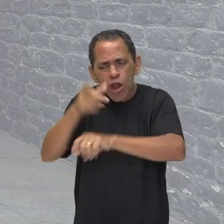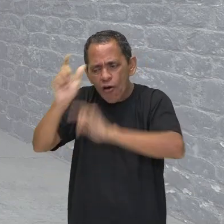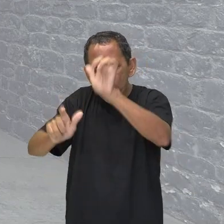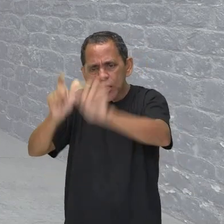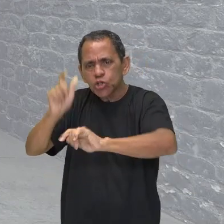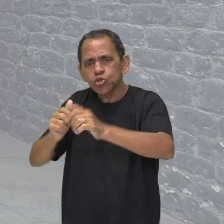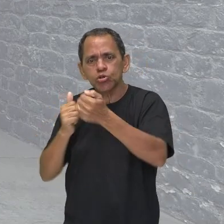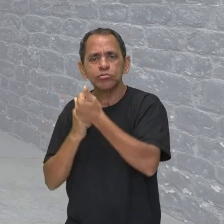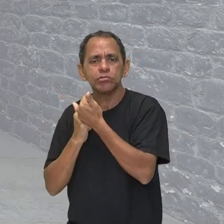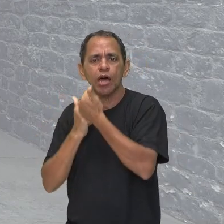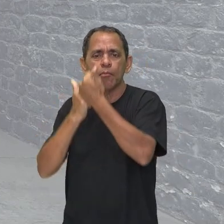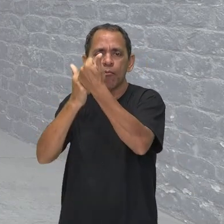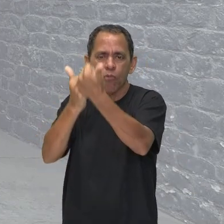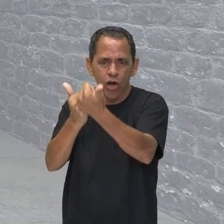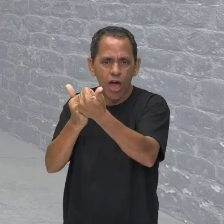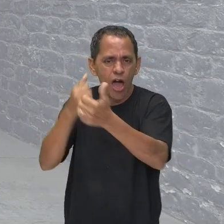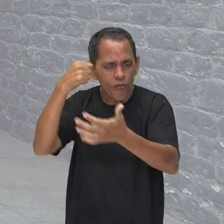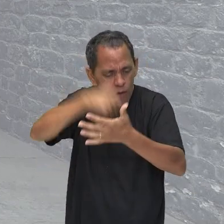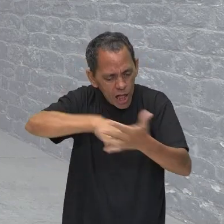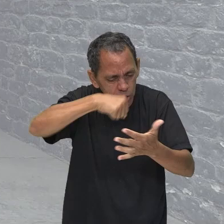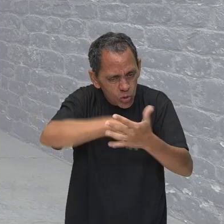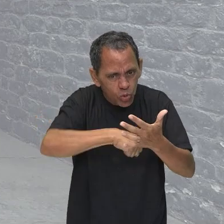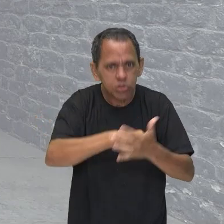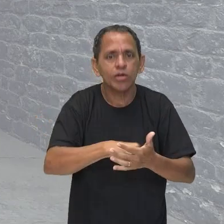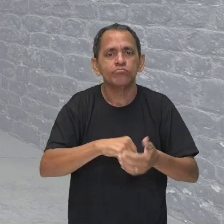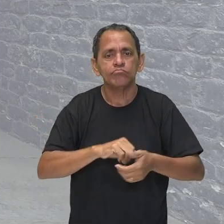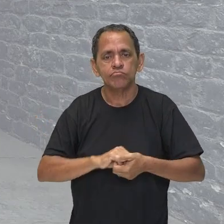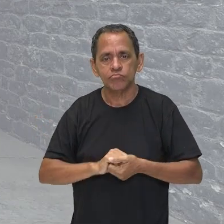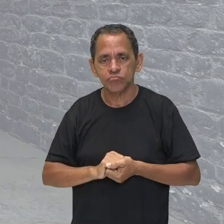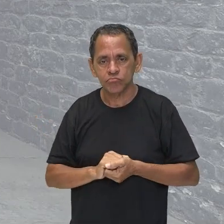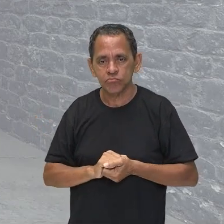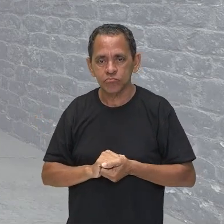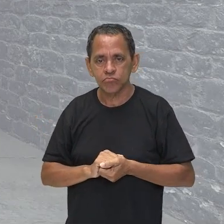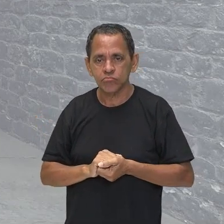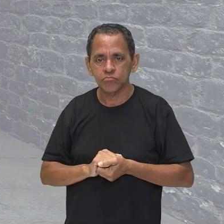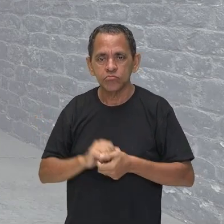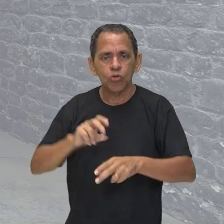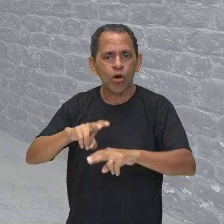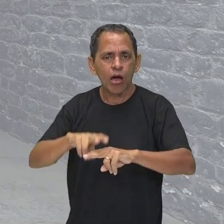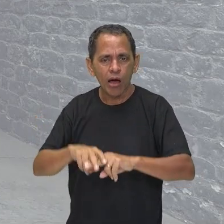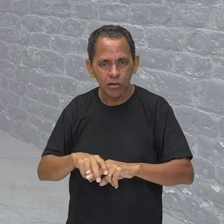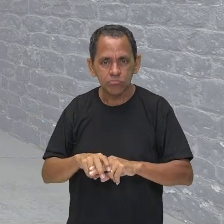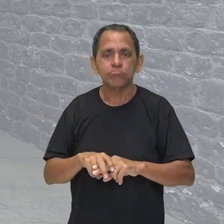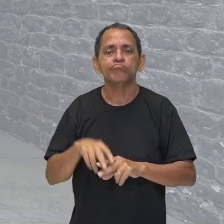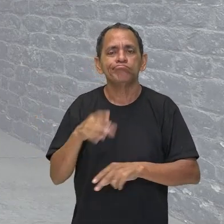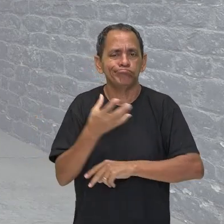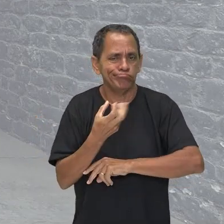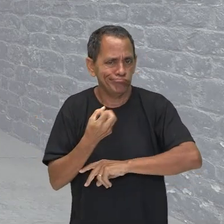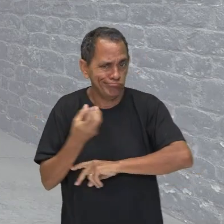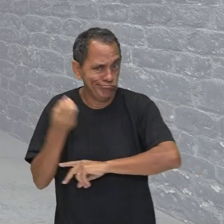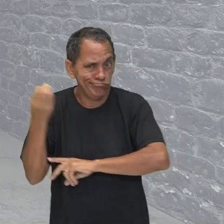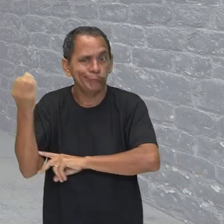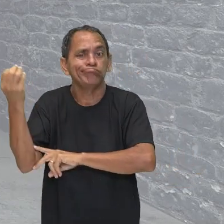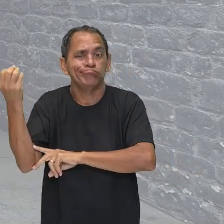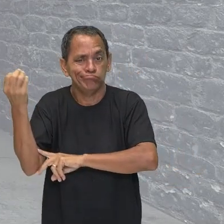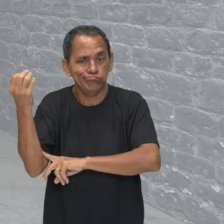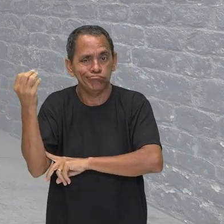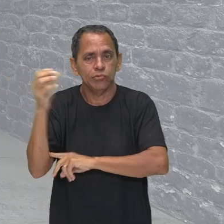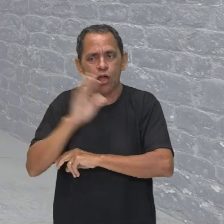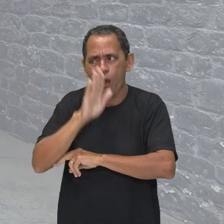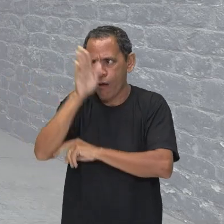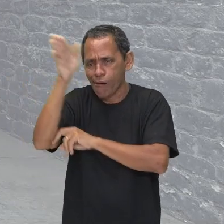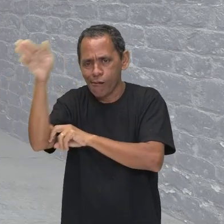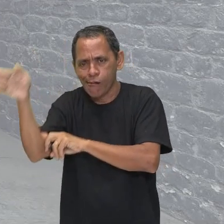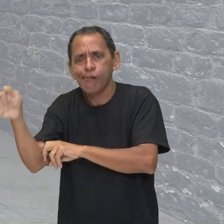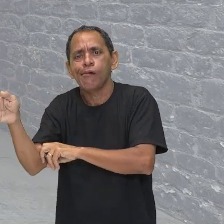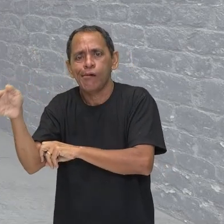apoiar a causa, a luta contra o apartheid, e por essas viagens ele foi condenado à prisão. Em